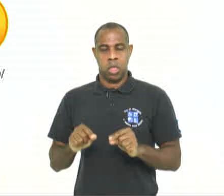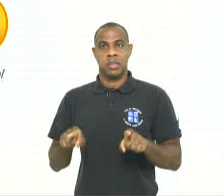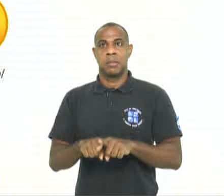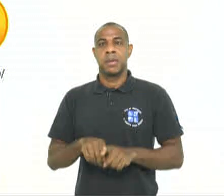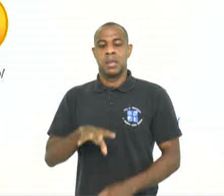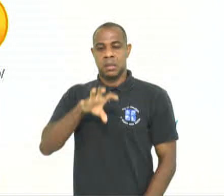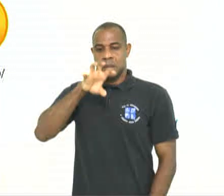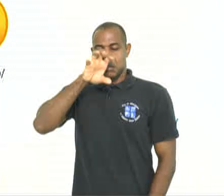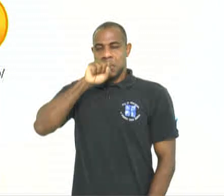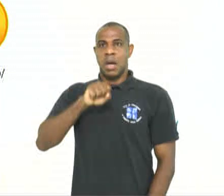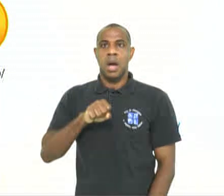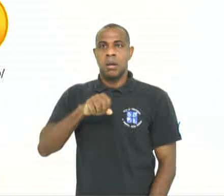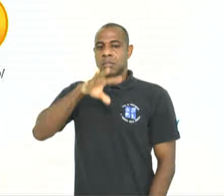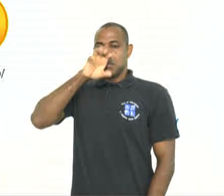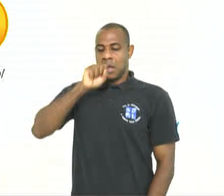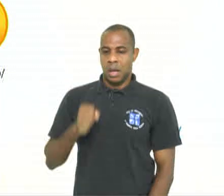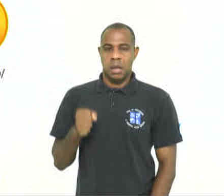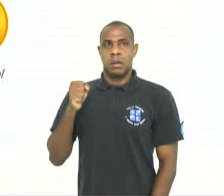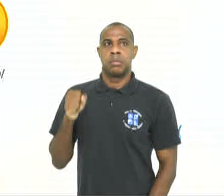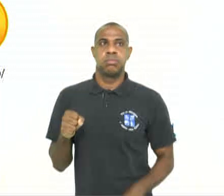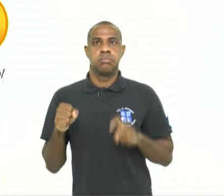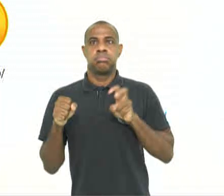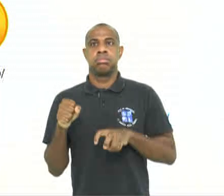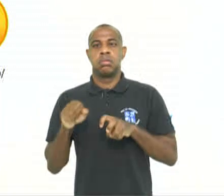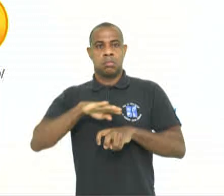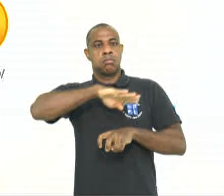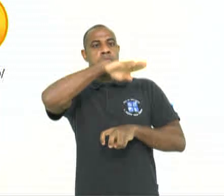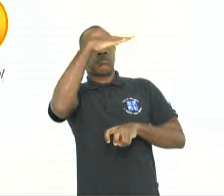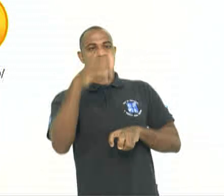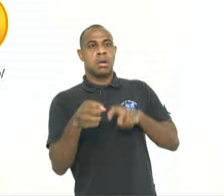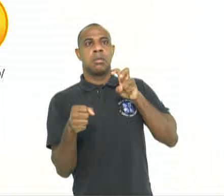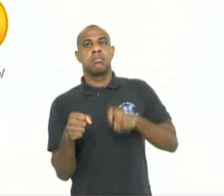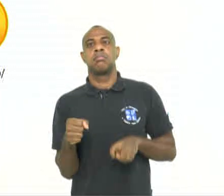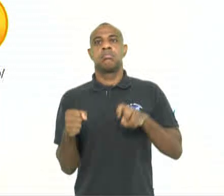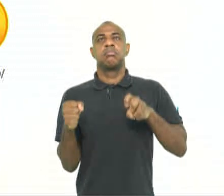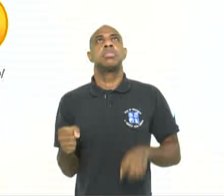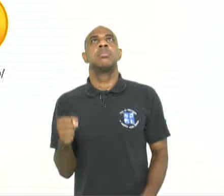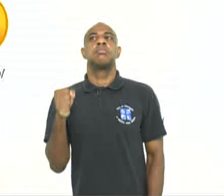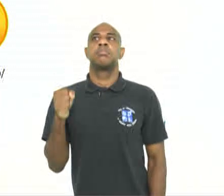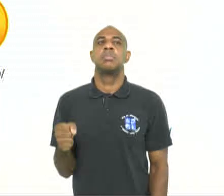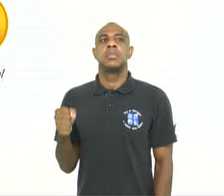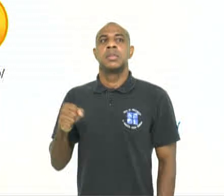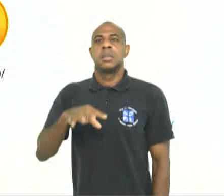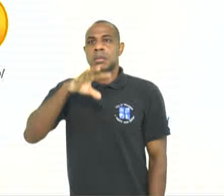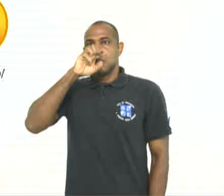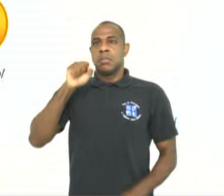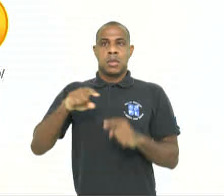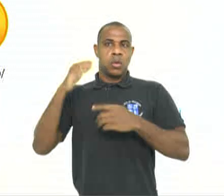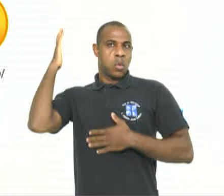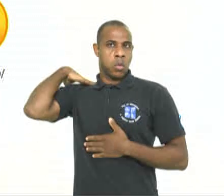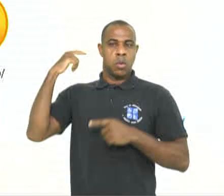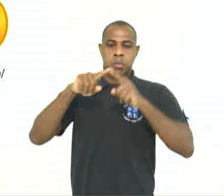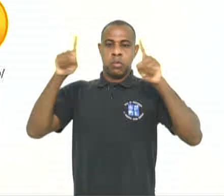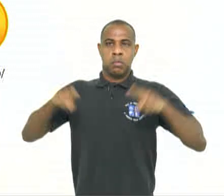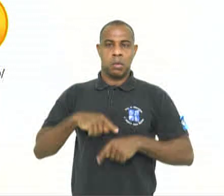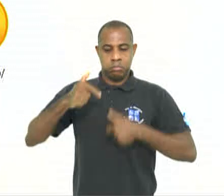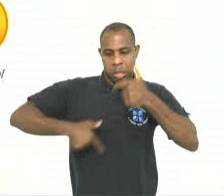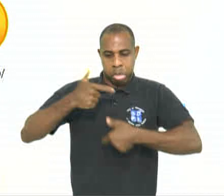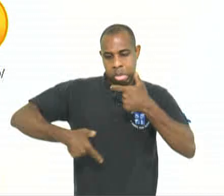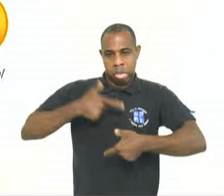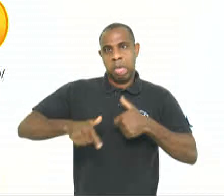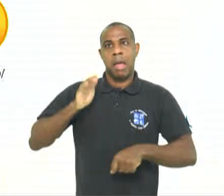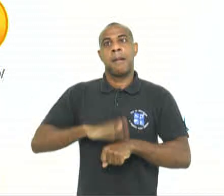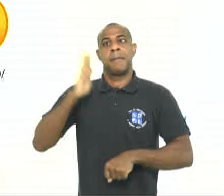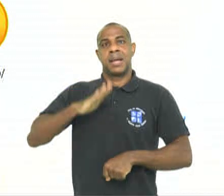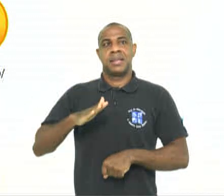também aumentam, né? E isso vai fazendo com que altere o equilíbrio entre gases nos pulmões e sangue. Beleza? Aumenta daí,